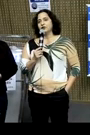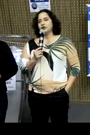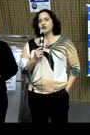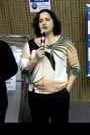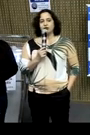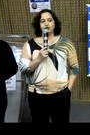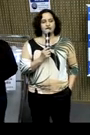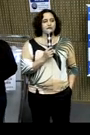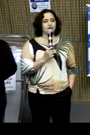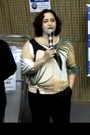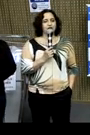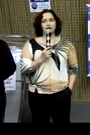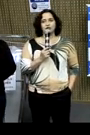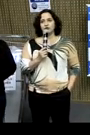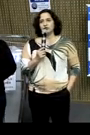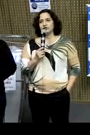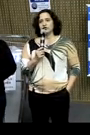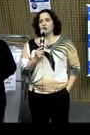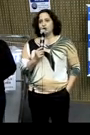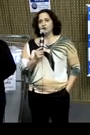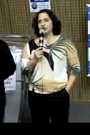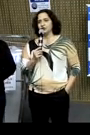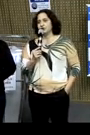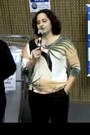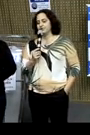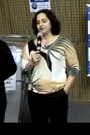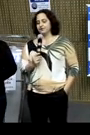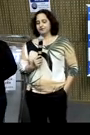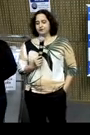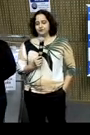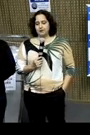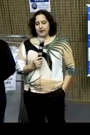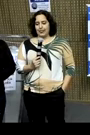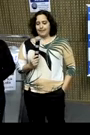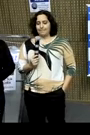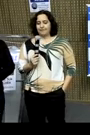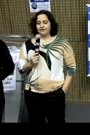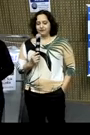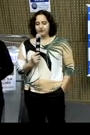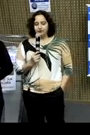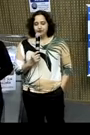dentro do nosso território, nós temos somente 4 pessoas com amputação.